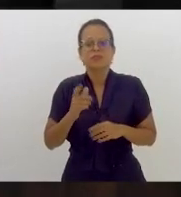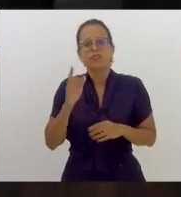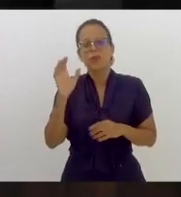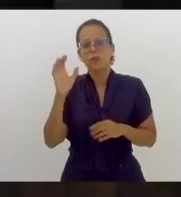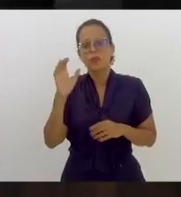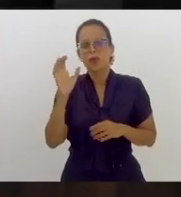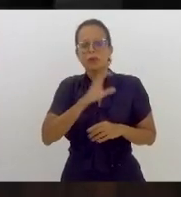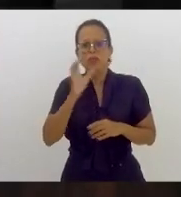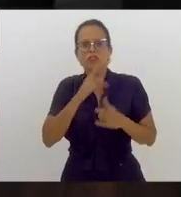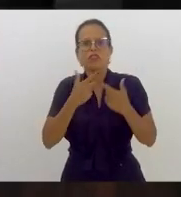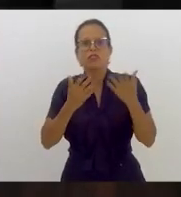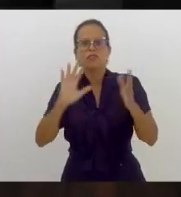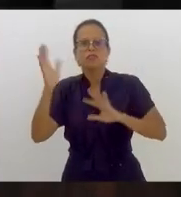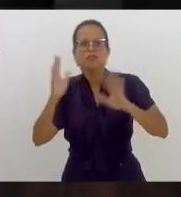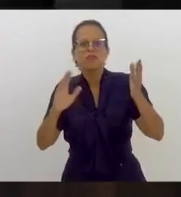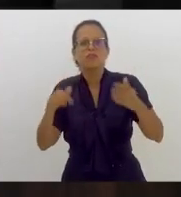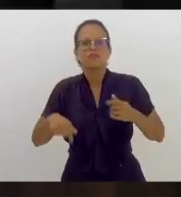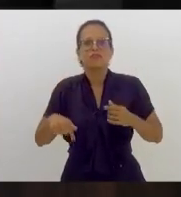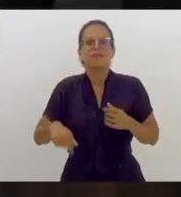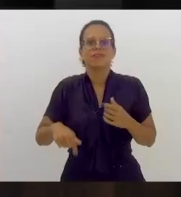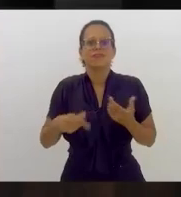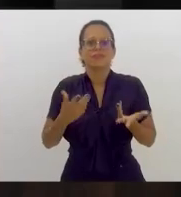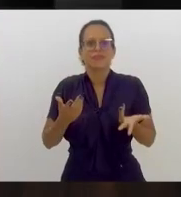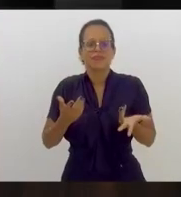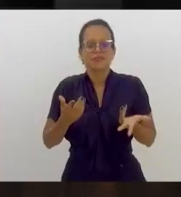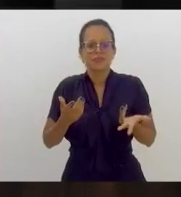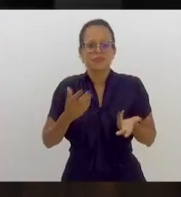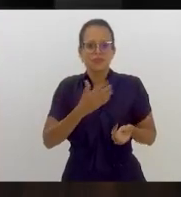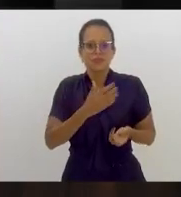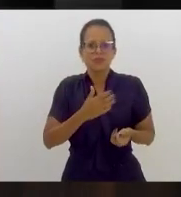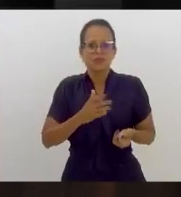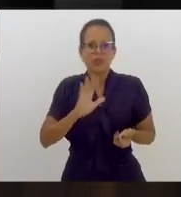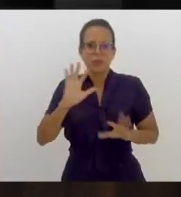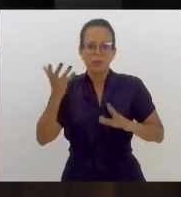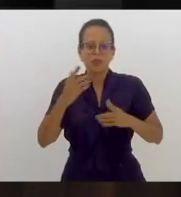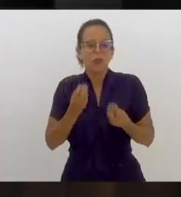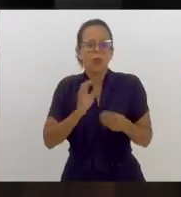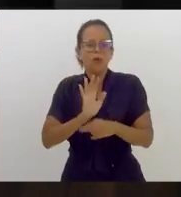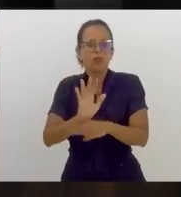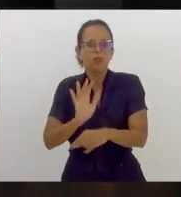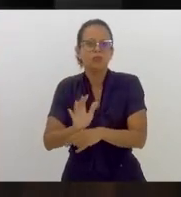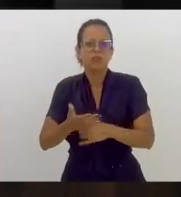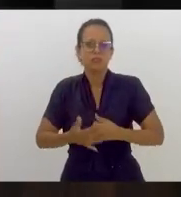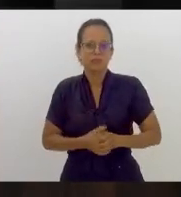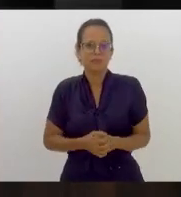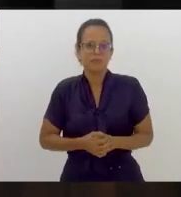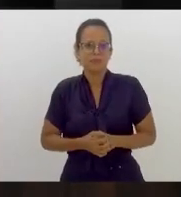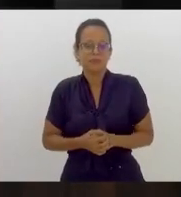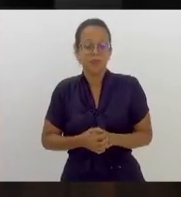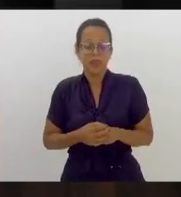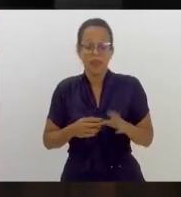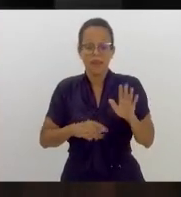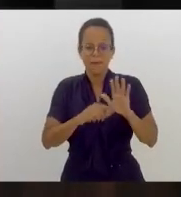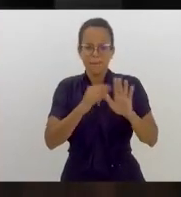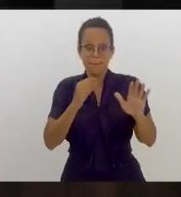emergência, pendendo de parecer da Comissão de Emendas Condicionais e Vetos. Vigésimo da pauta,